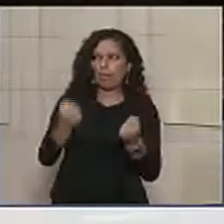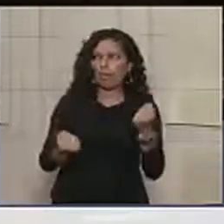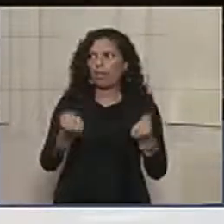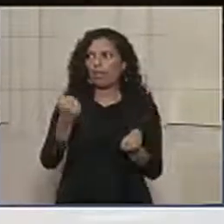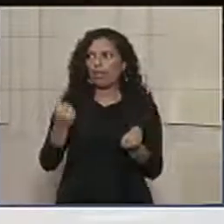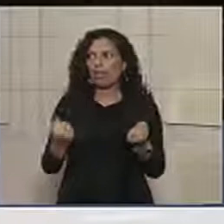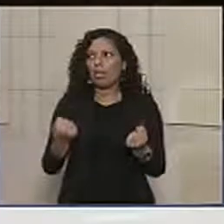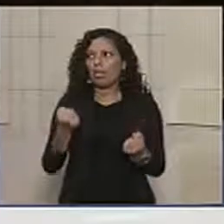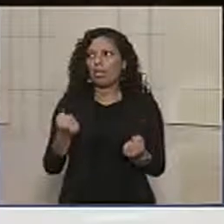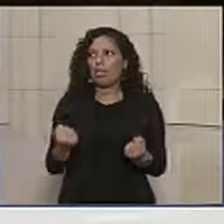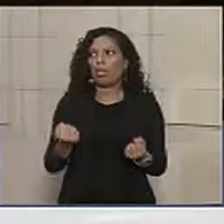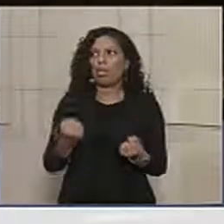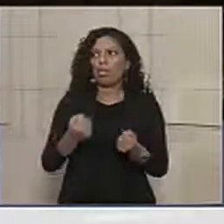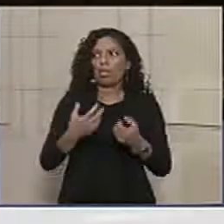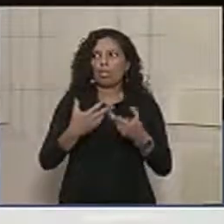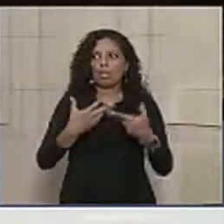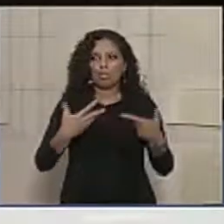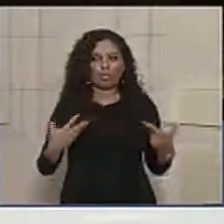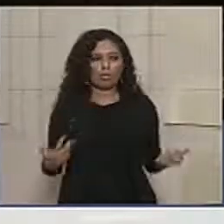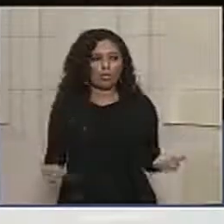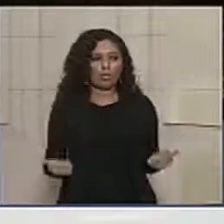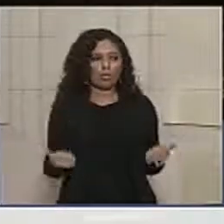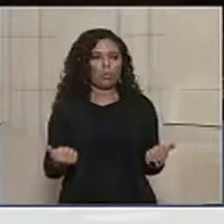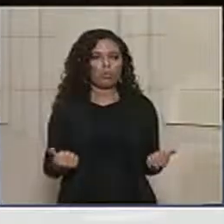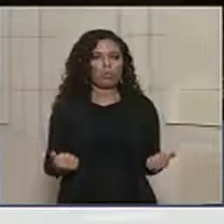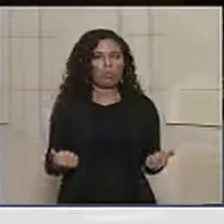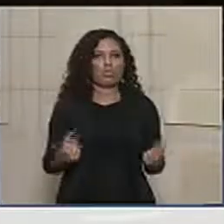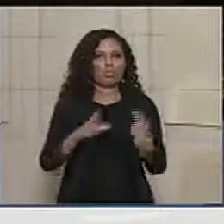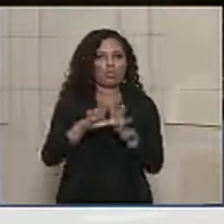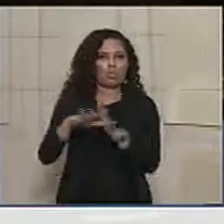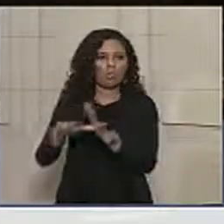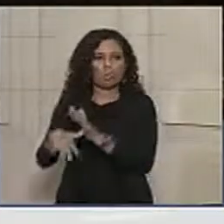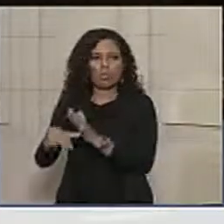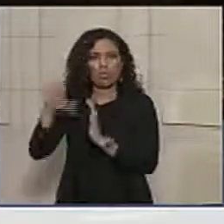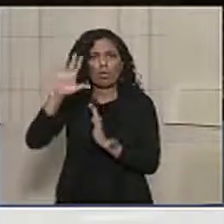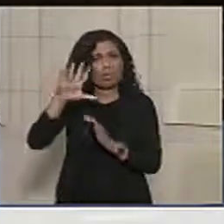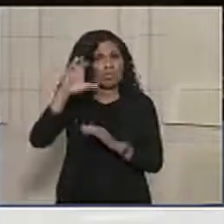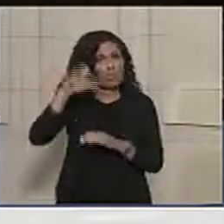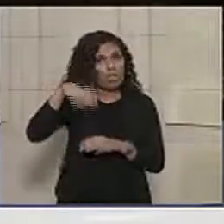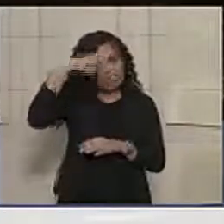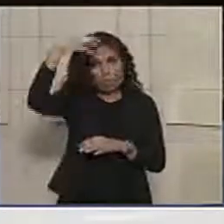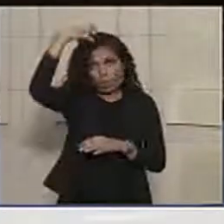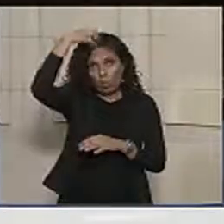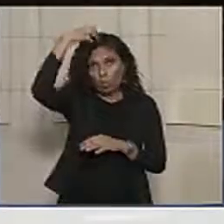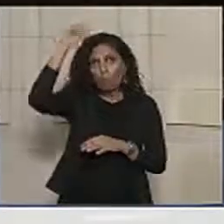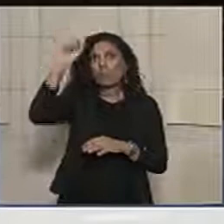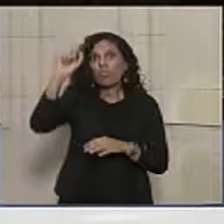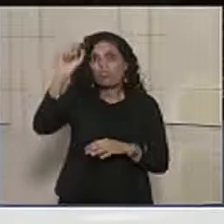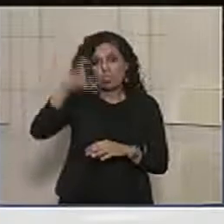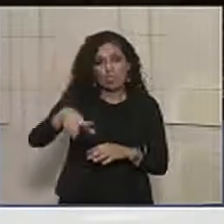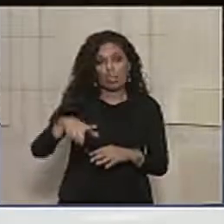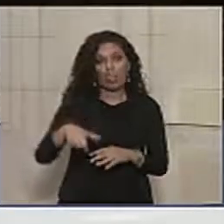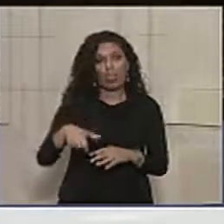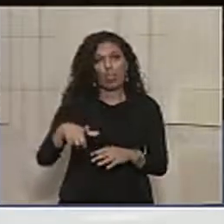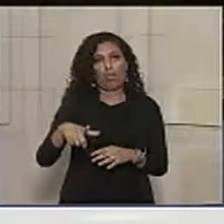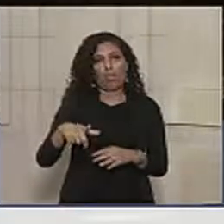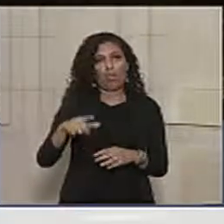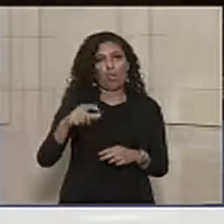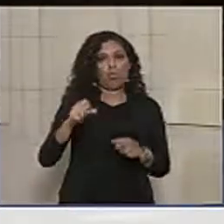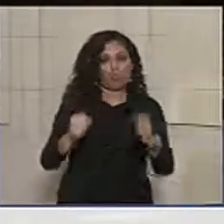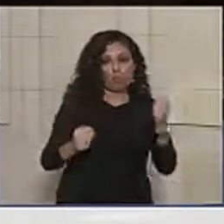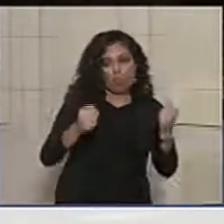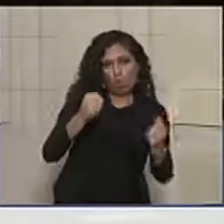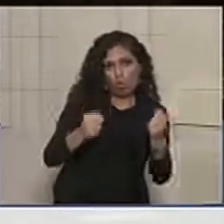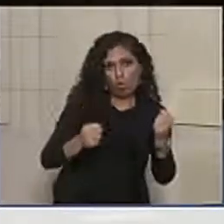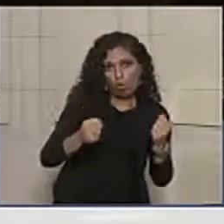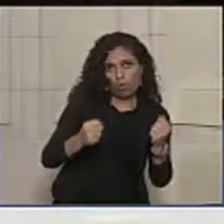utilizados por tais aplicativos. Mas não é porque um motorista que usa o aplicativo ou um taxista realiza